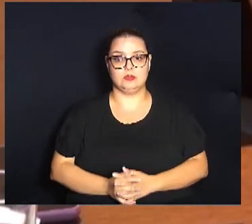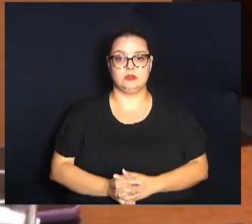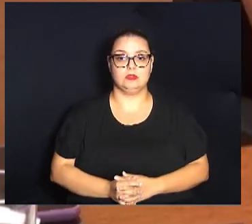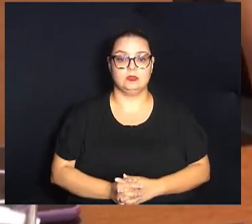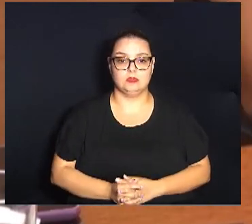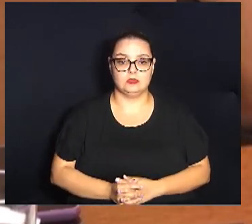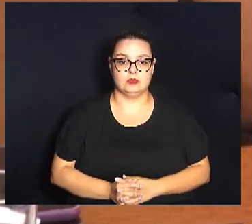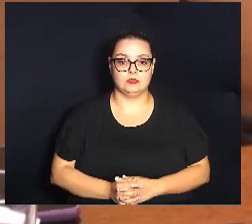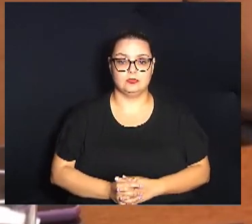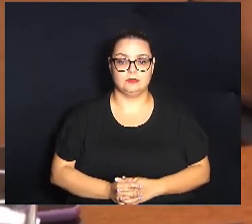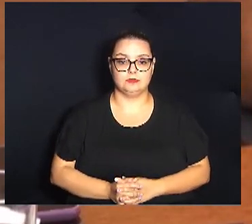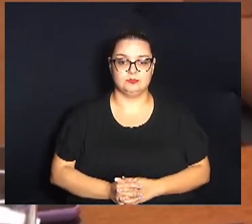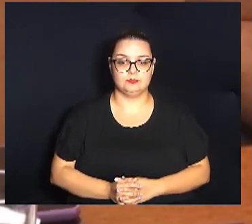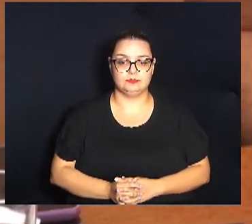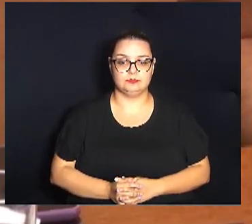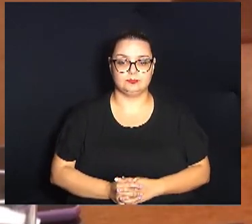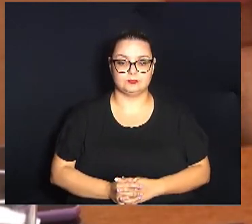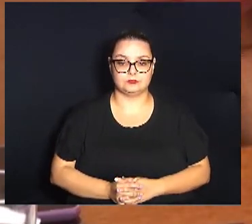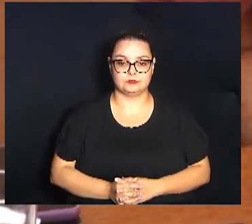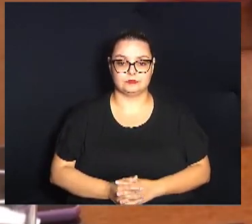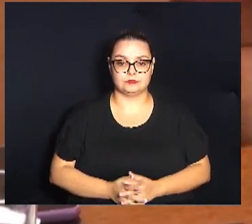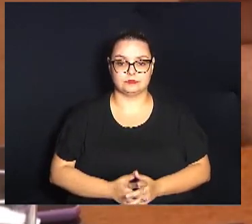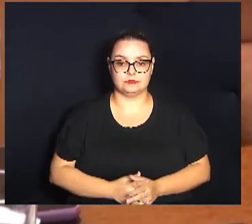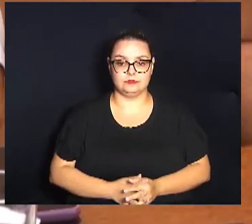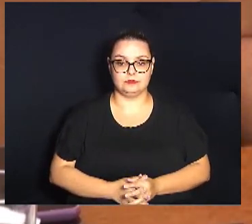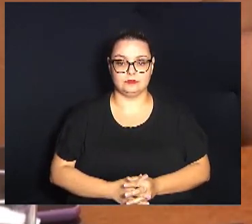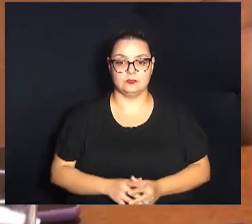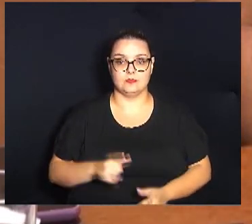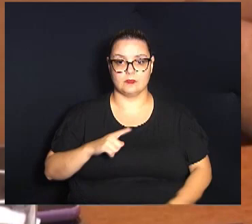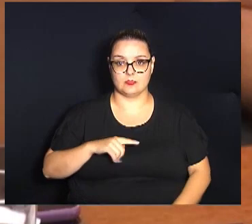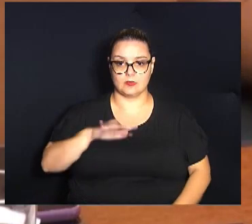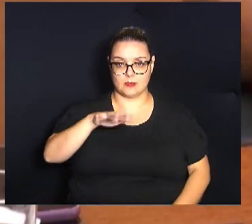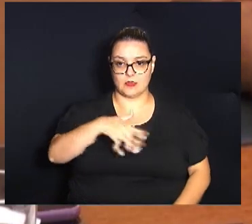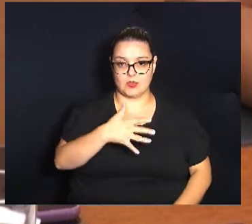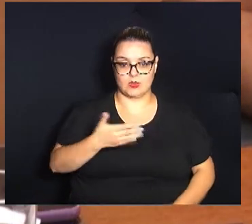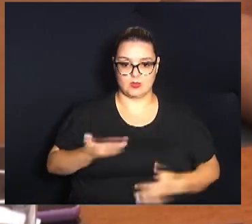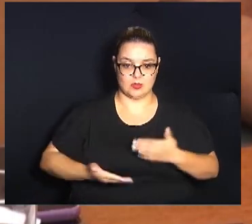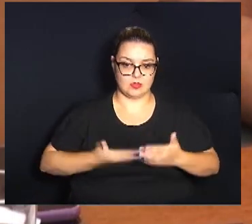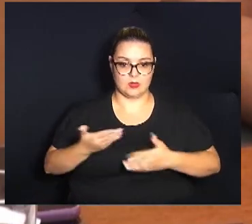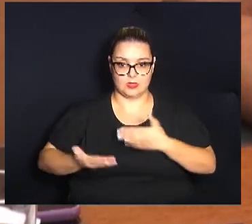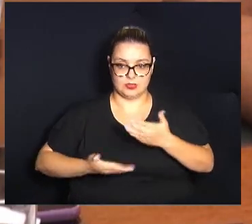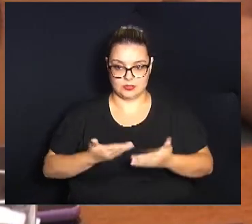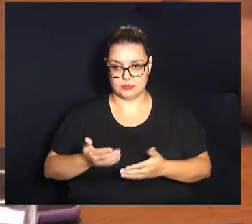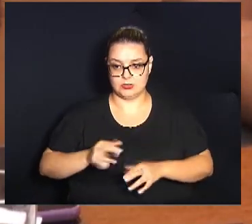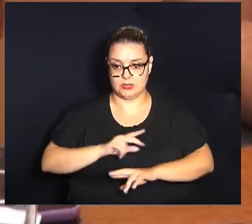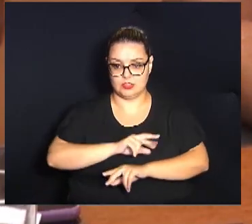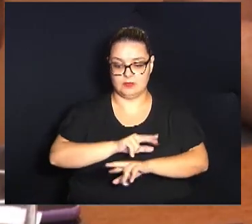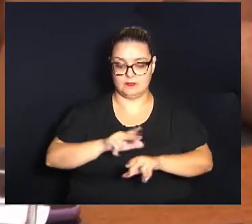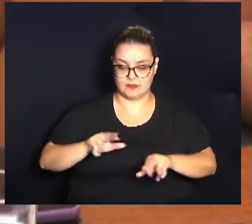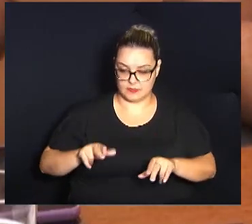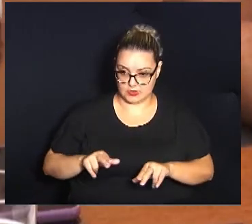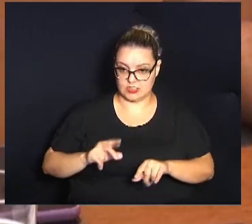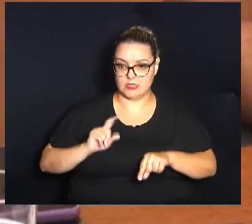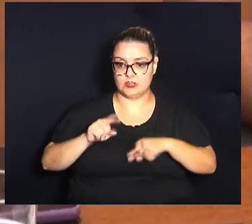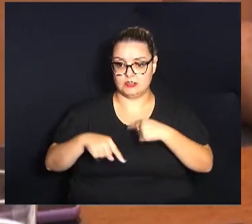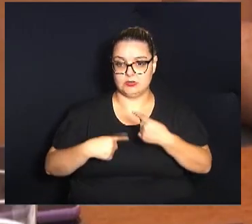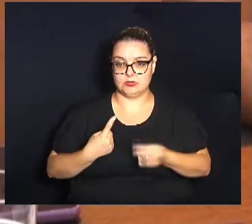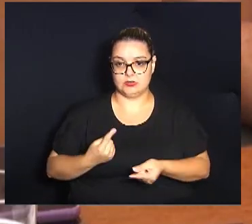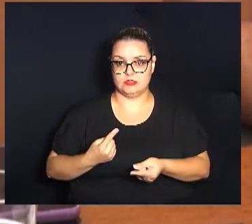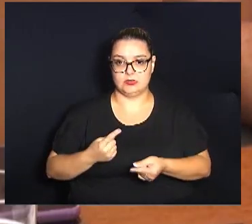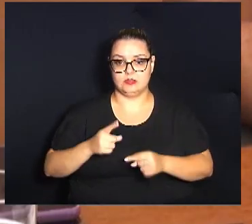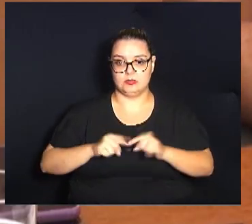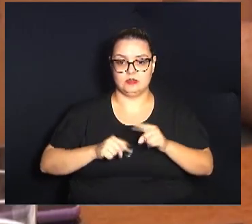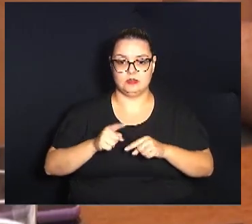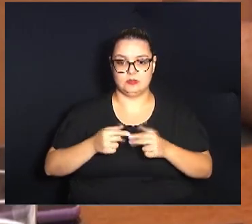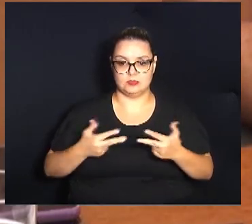Eu tenho também as escalas de serviço, eu tenho vários outros